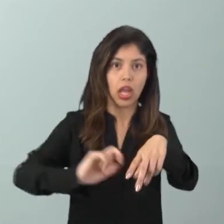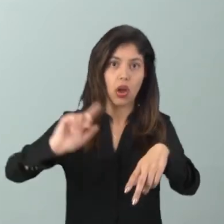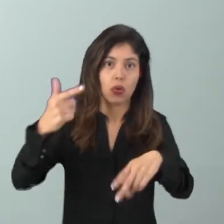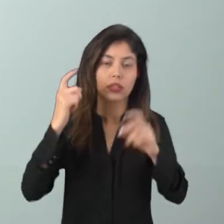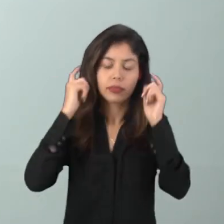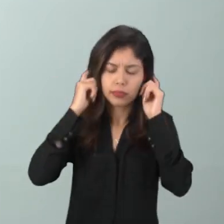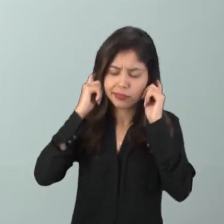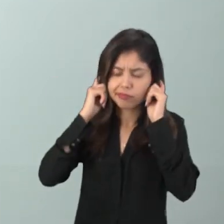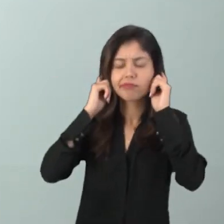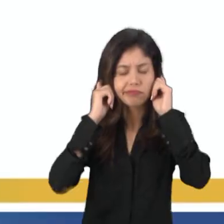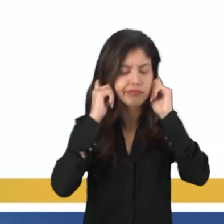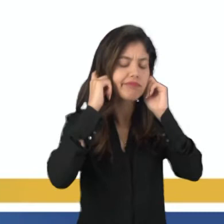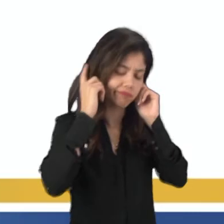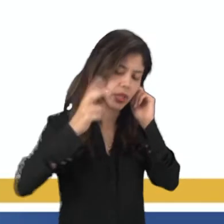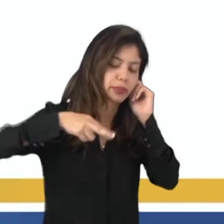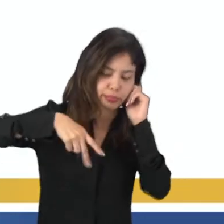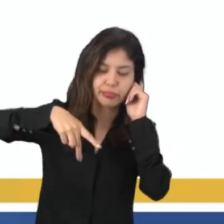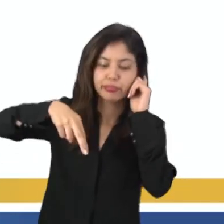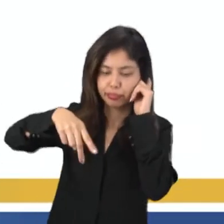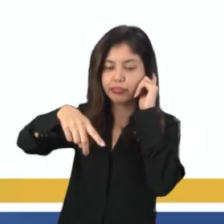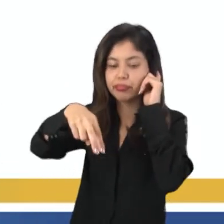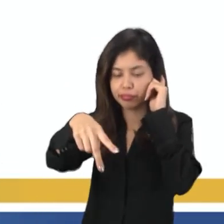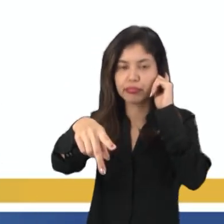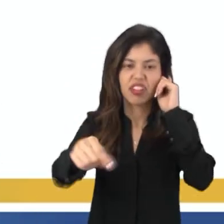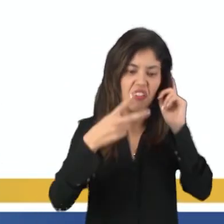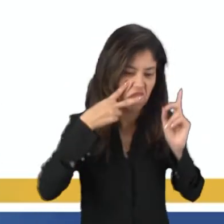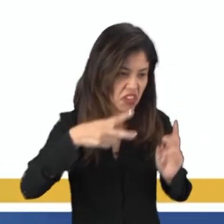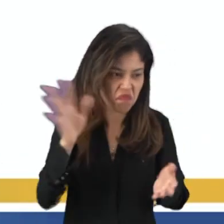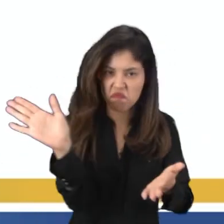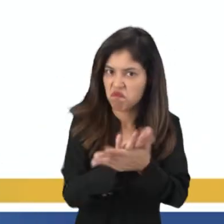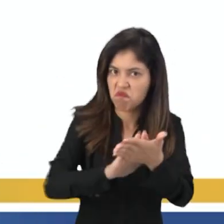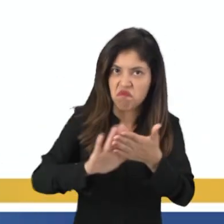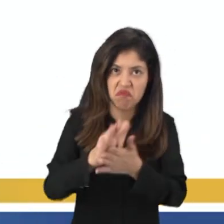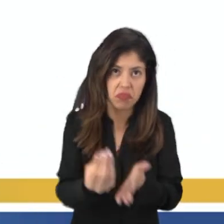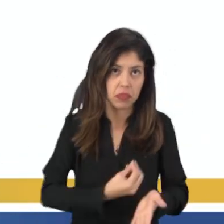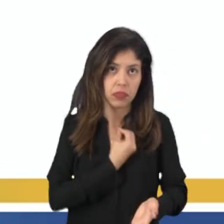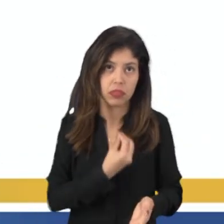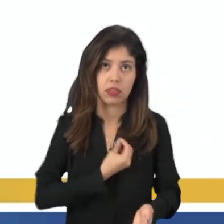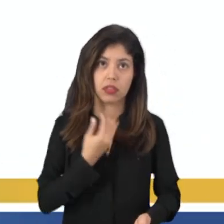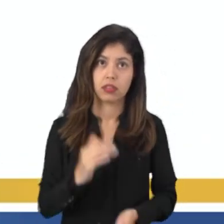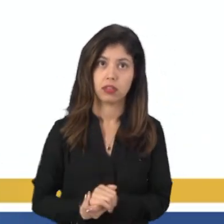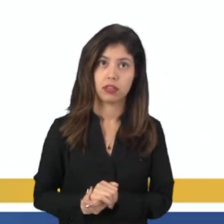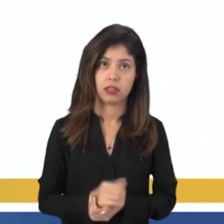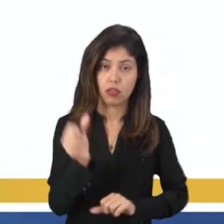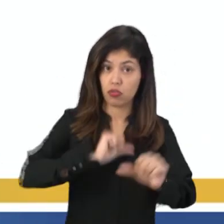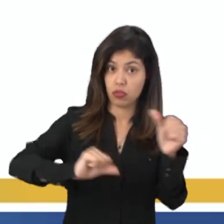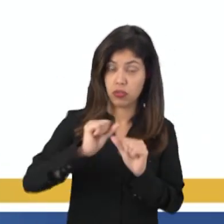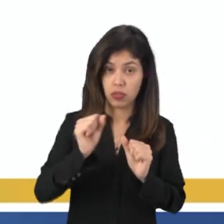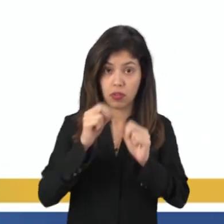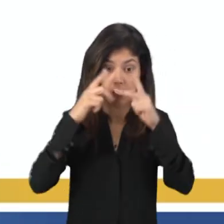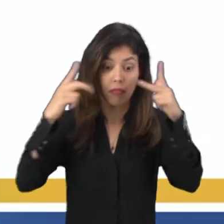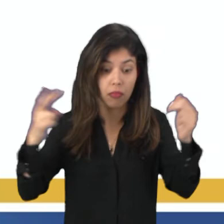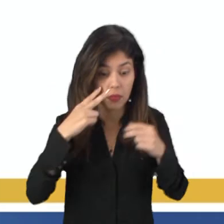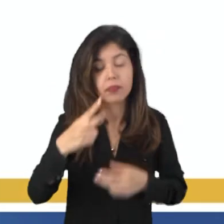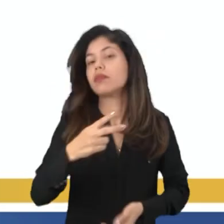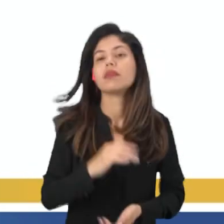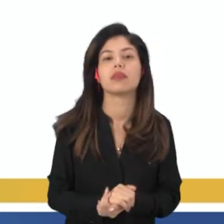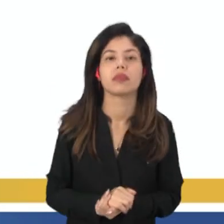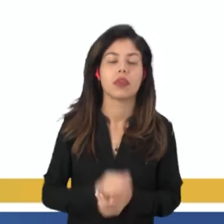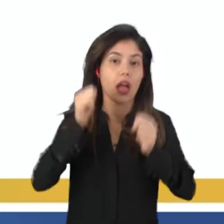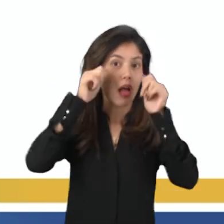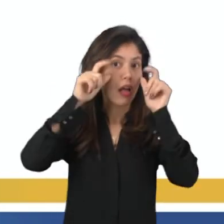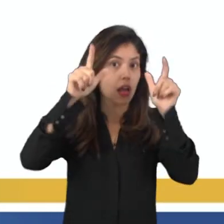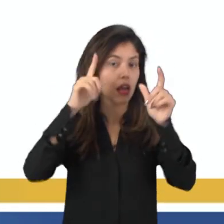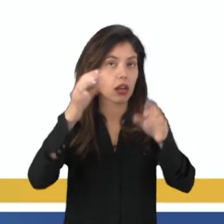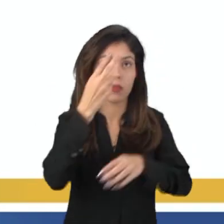outra preocupação. E aí a própria imagem diz, pedestre vivo, não troque sua vida por distração. Então isso é